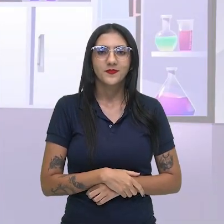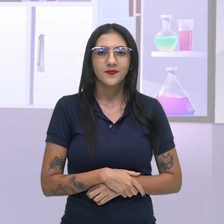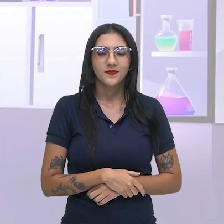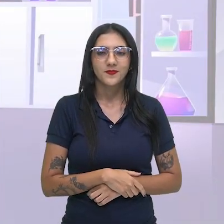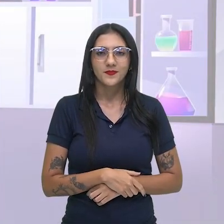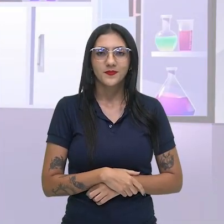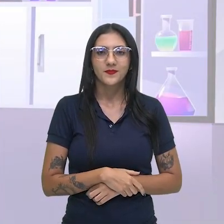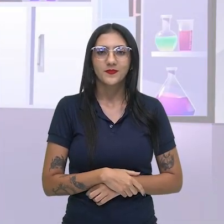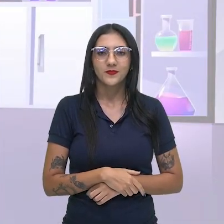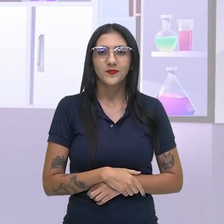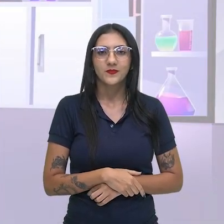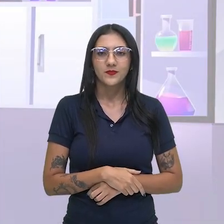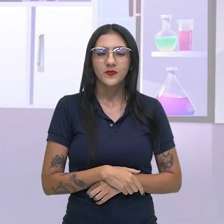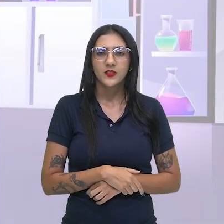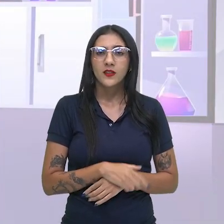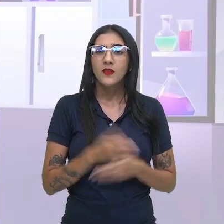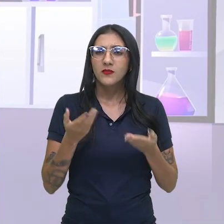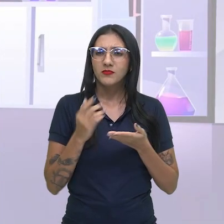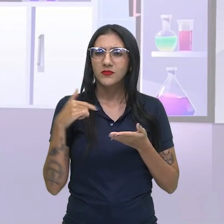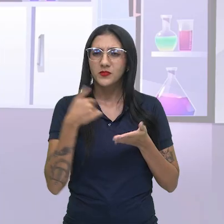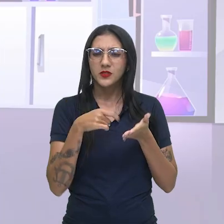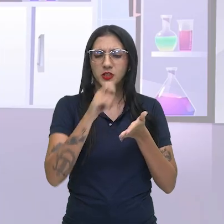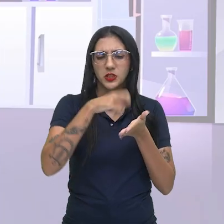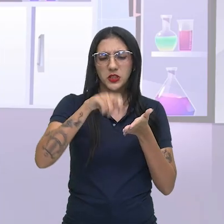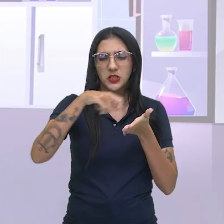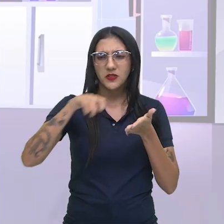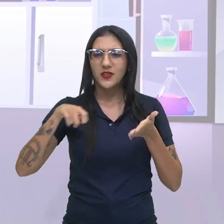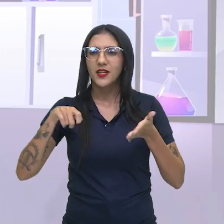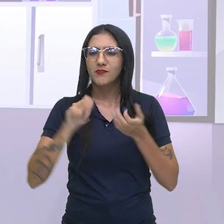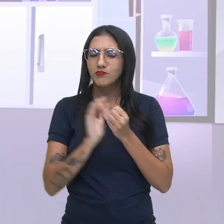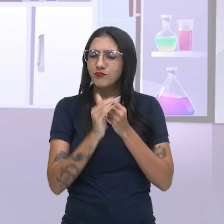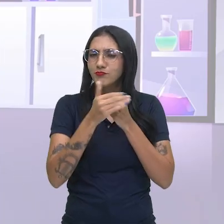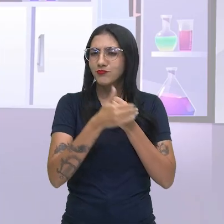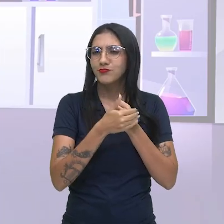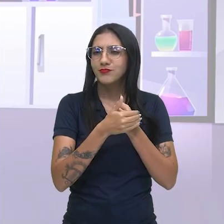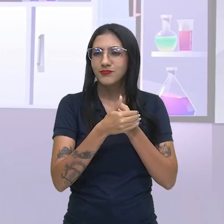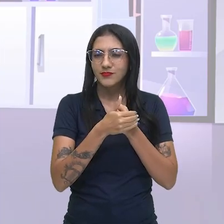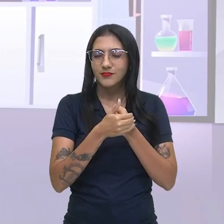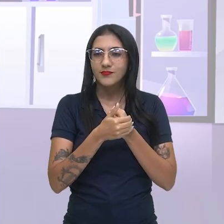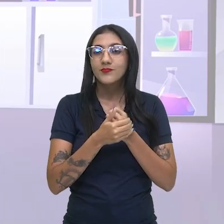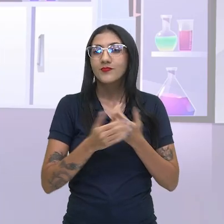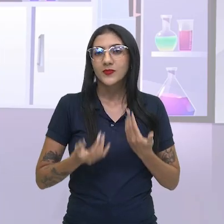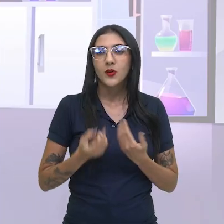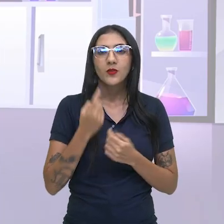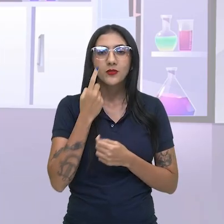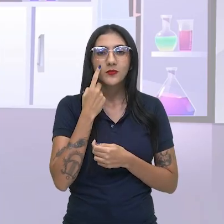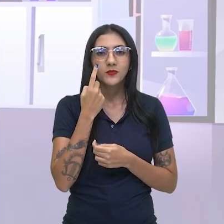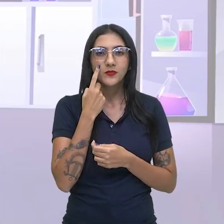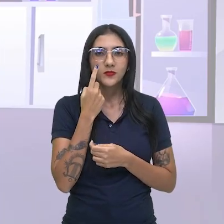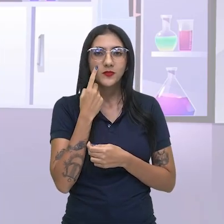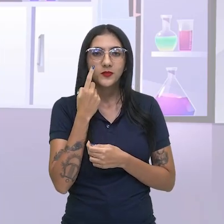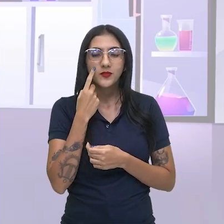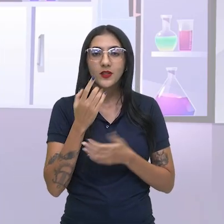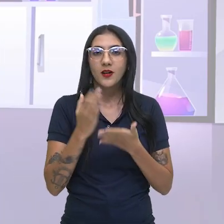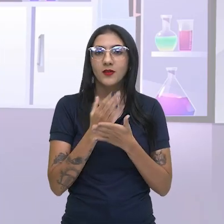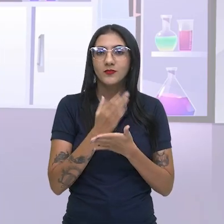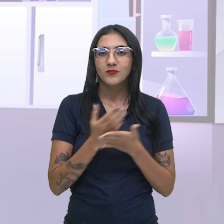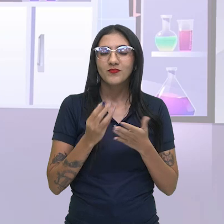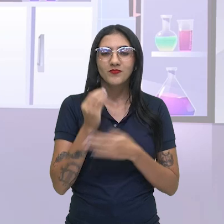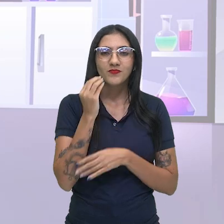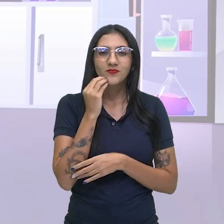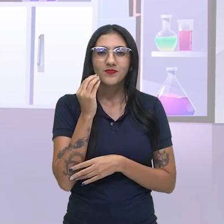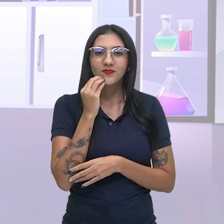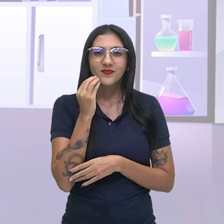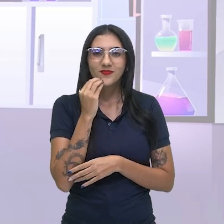Vamos escrever cartas secretas? Então, vamos realizar, né, um